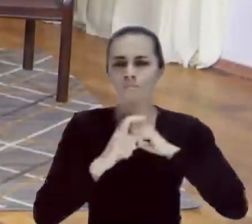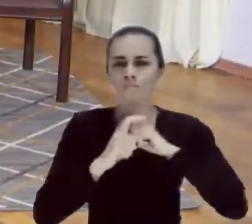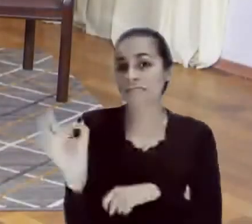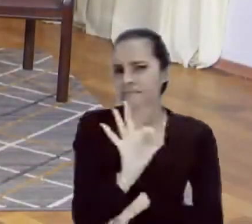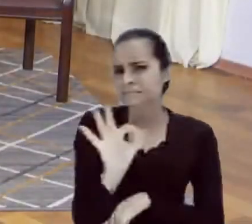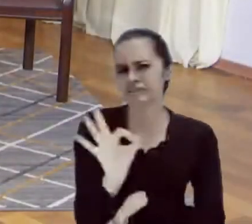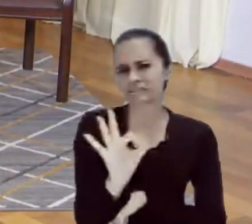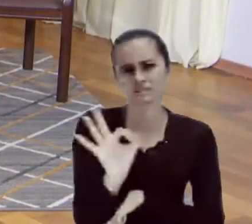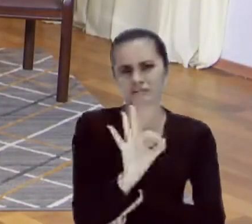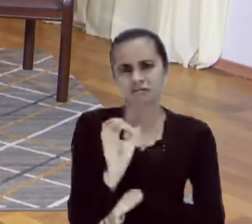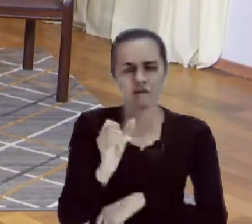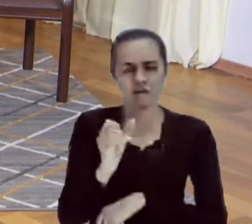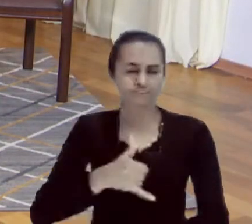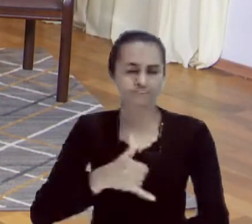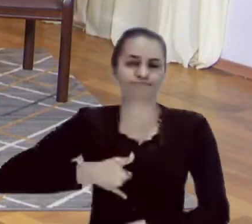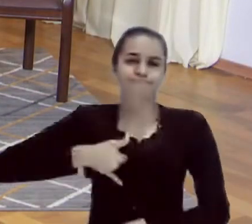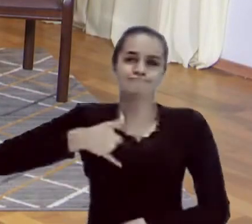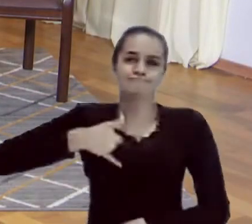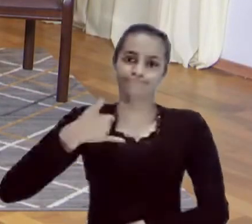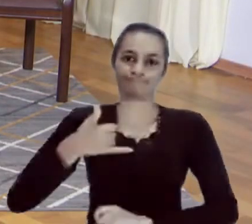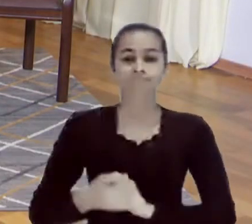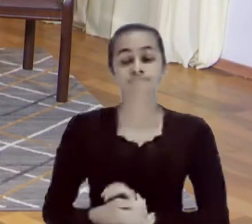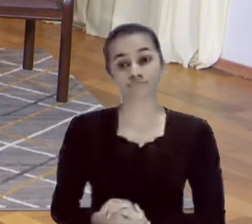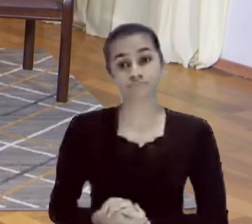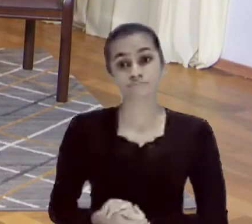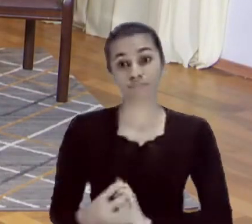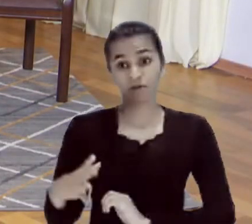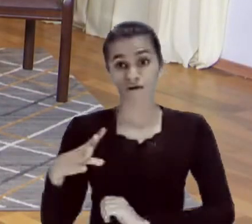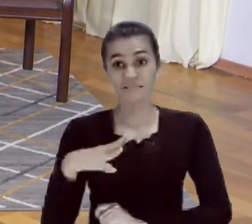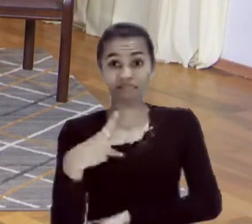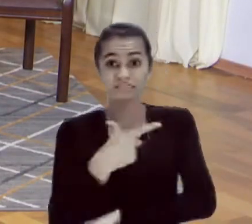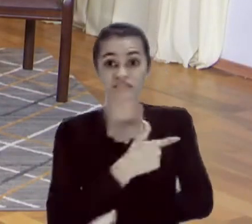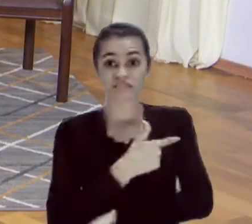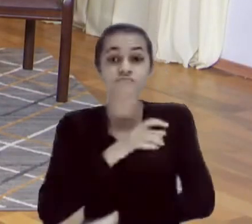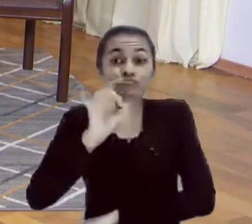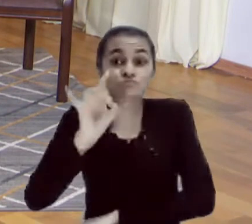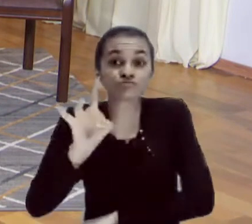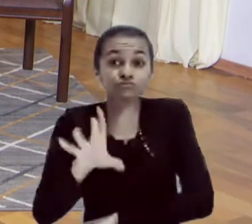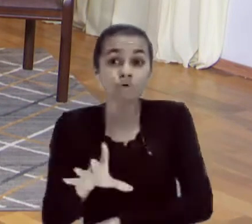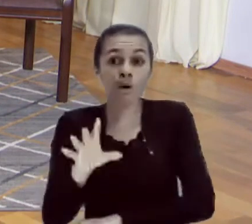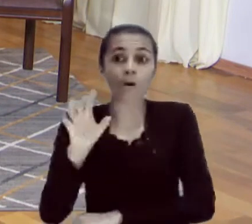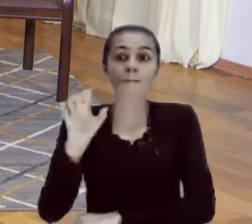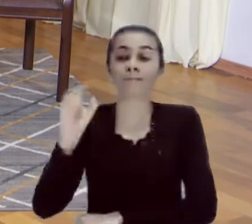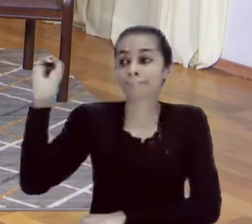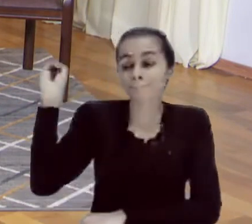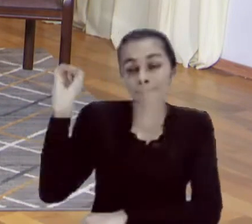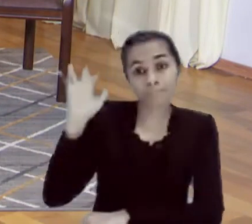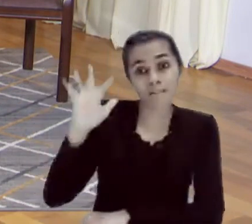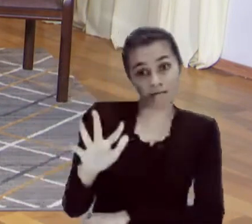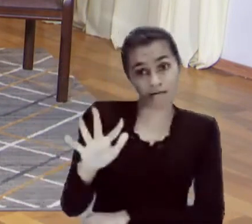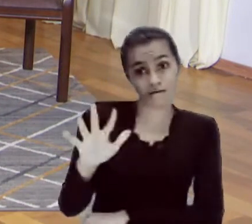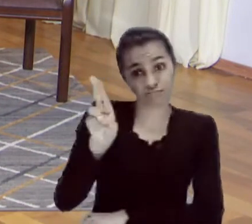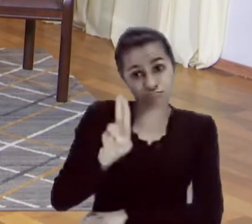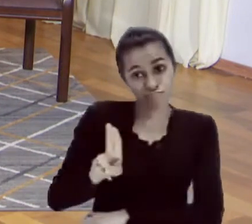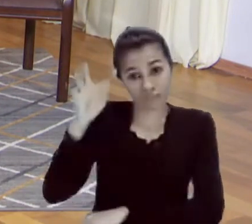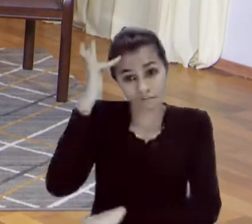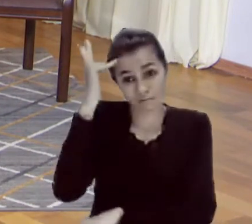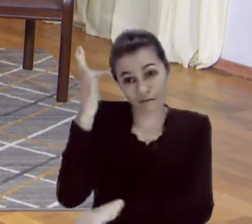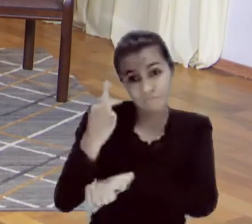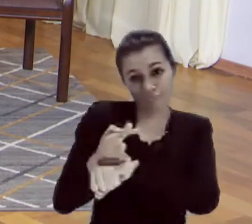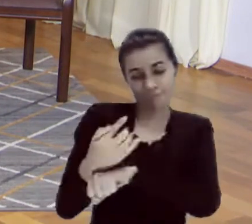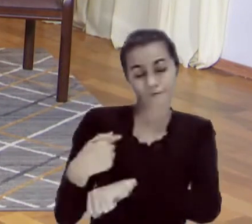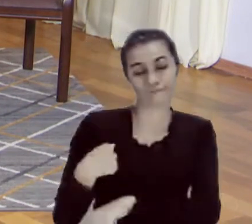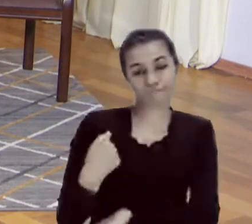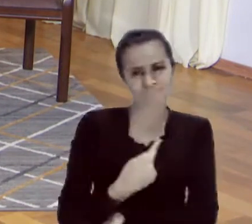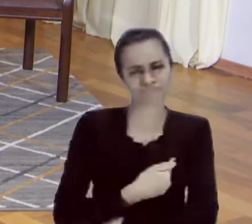claro. Nós somos salvos unicamente pela graça por meio da fé. Porém, irmãos, quando nós estamos estudando